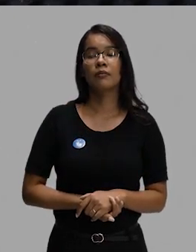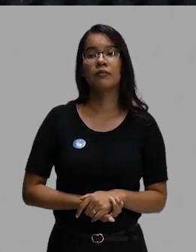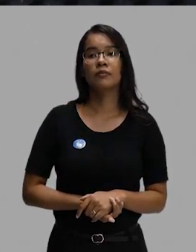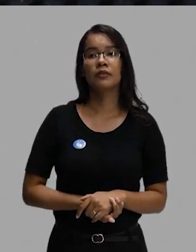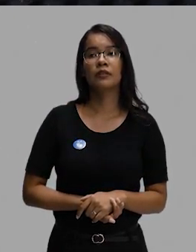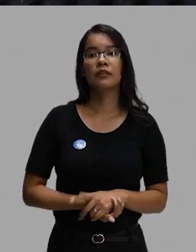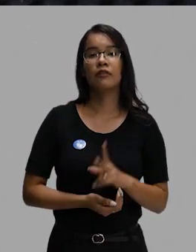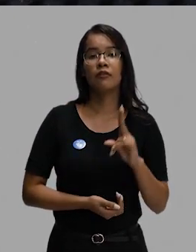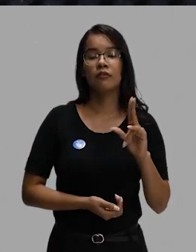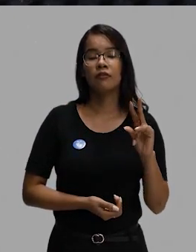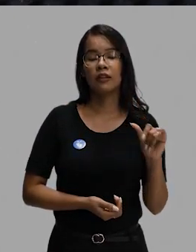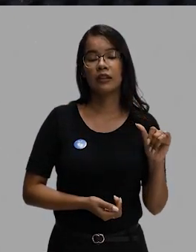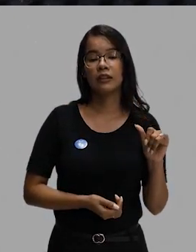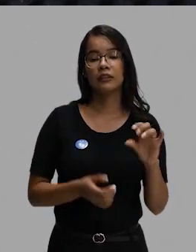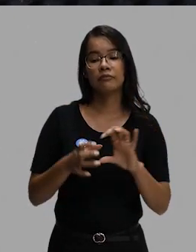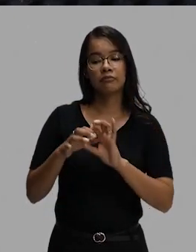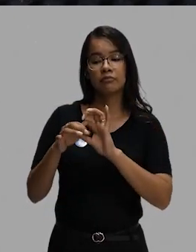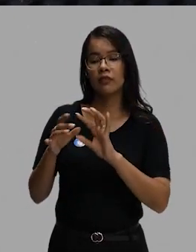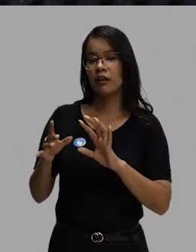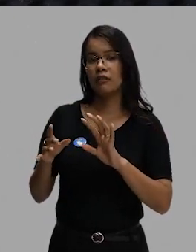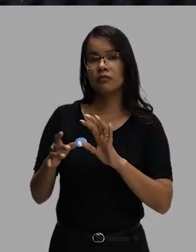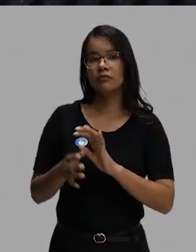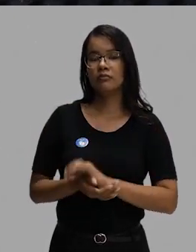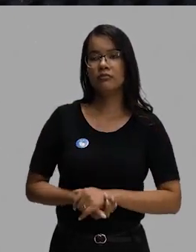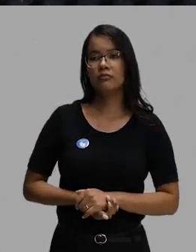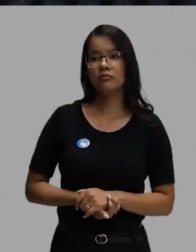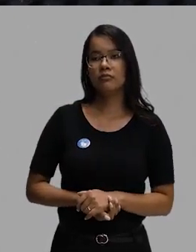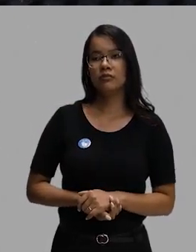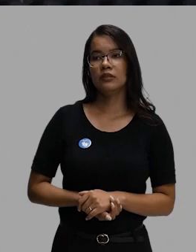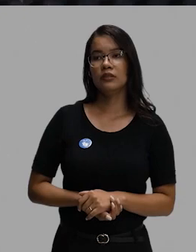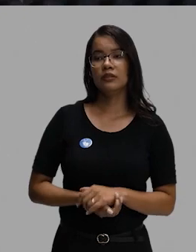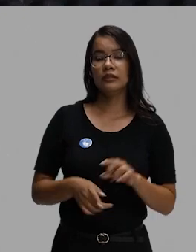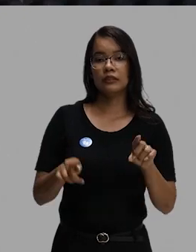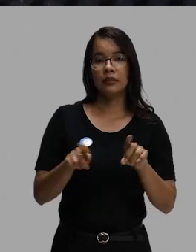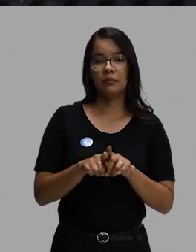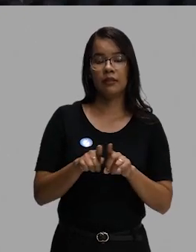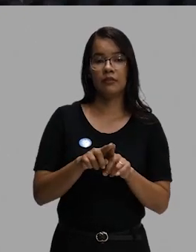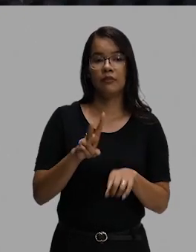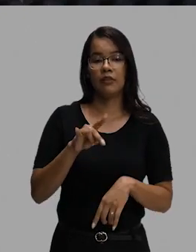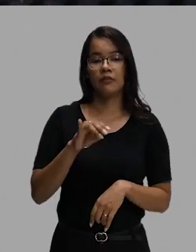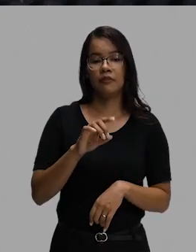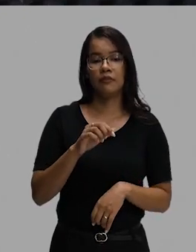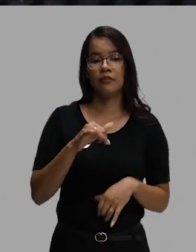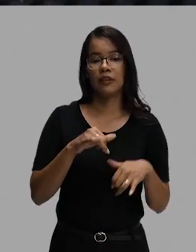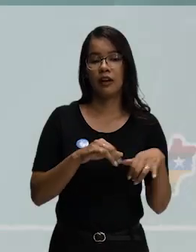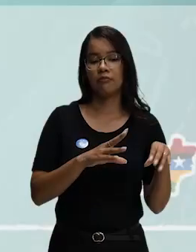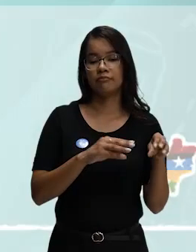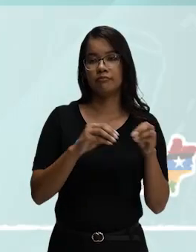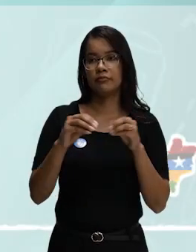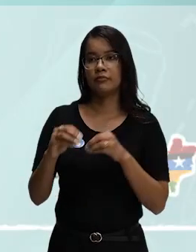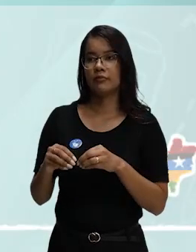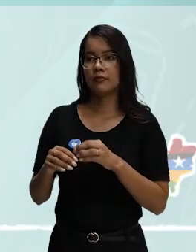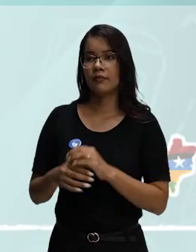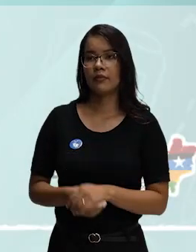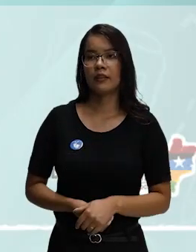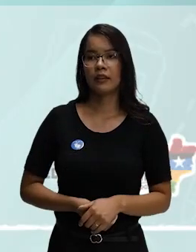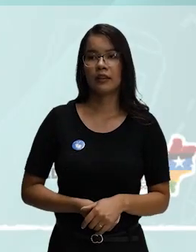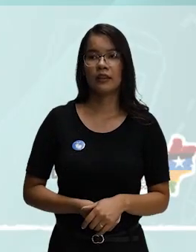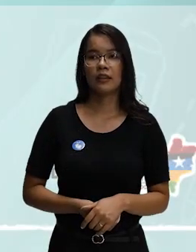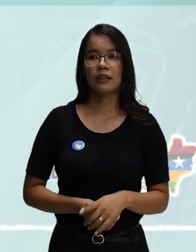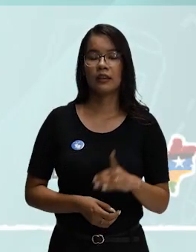né? Deixar no meio do verbo. E existem palavras que vão deixá-lo no final do verbo. No caso, ele diz